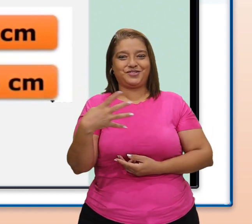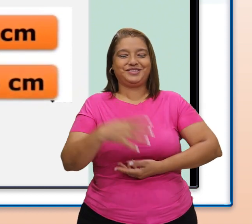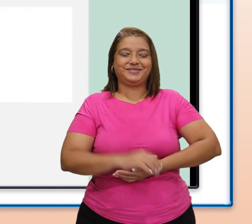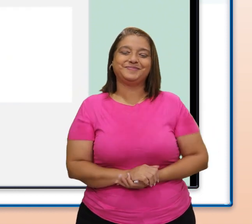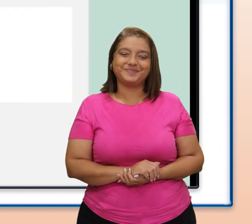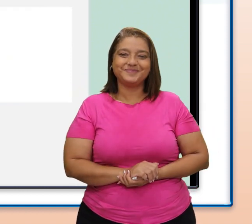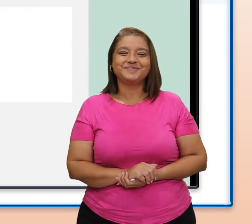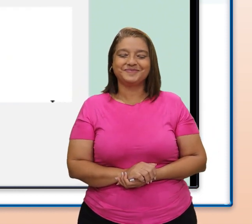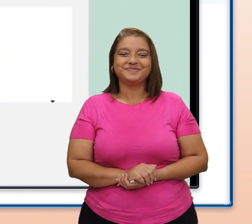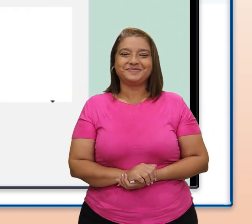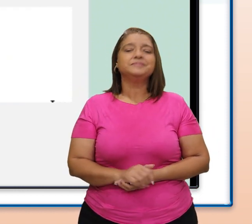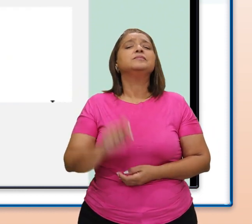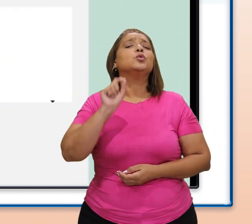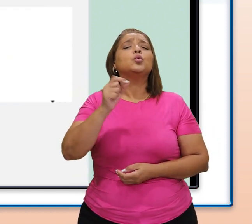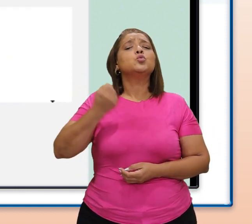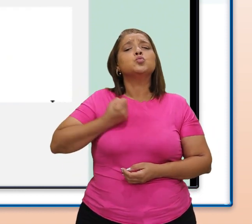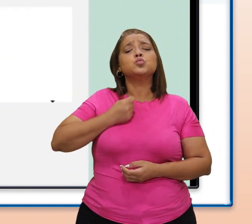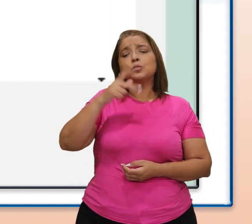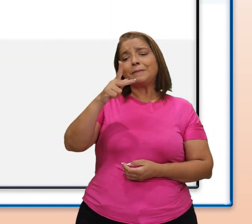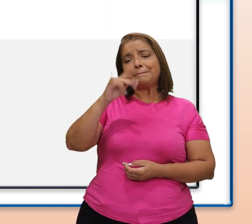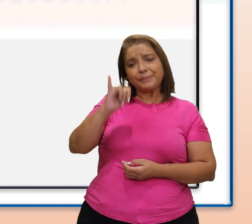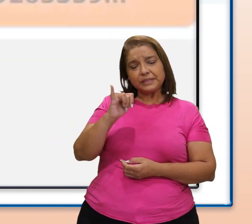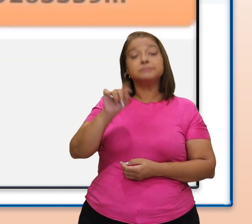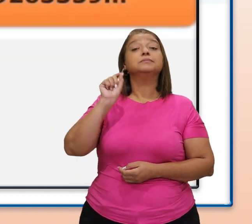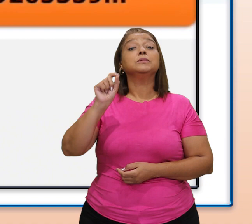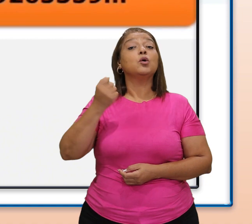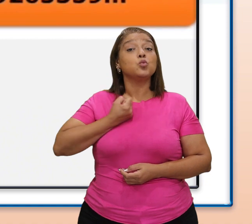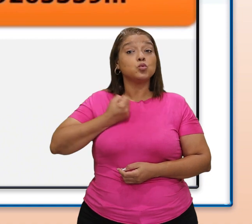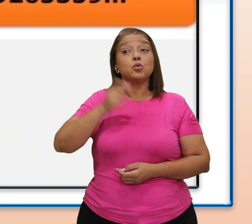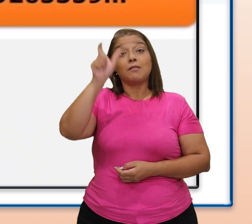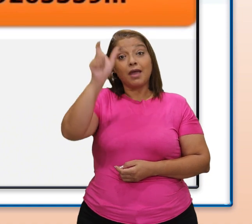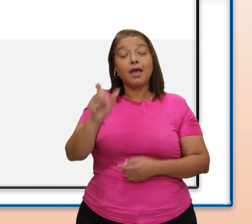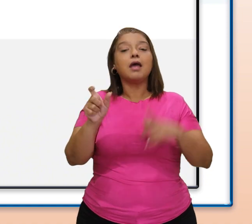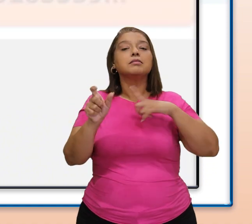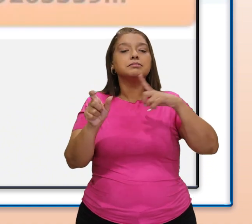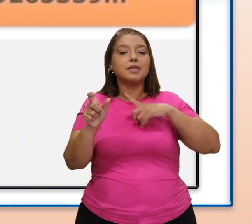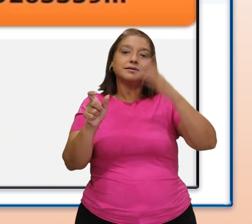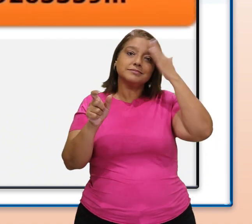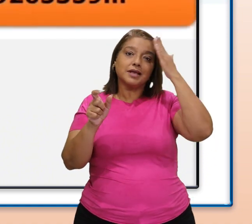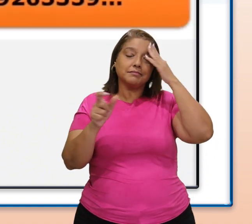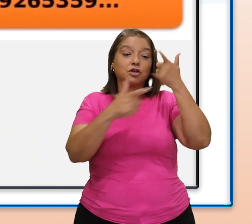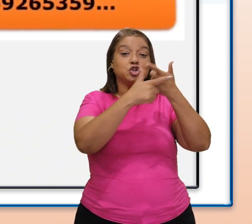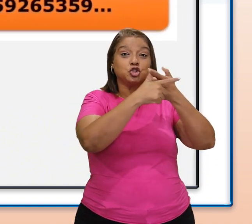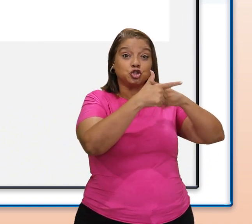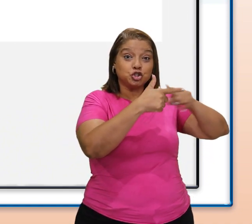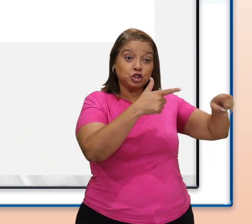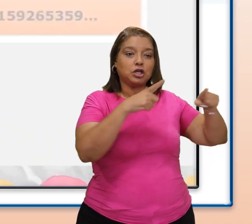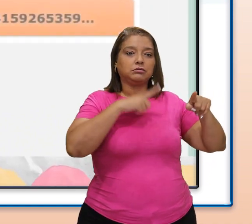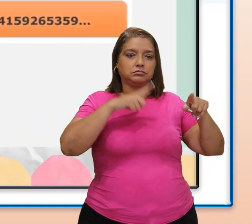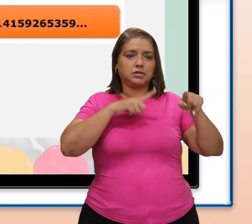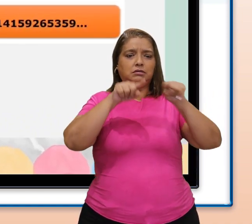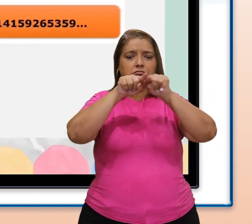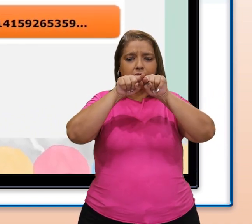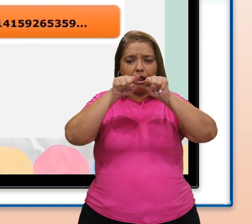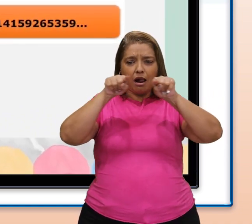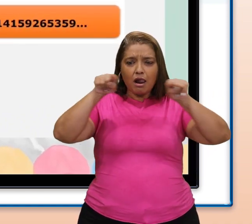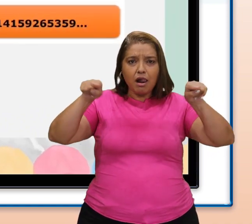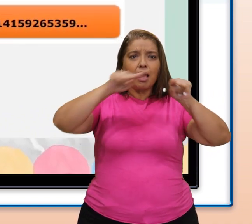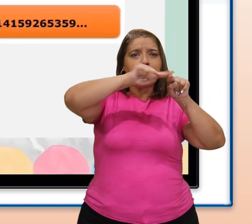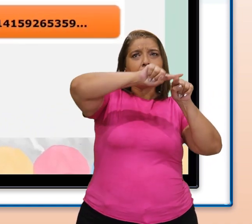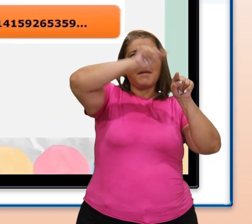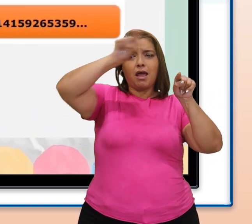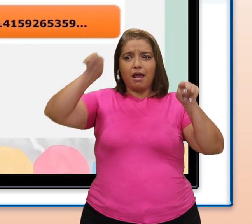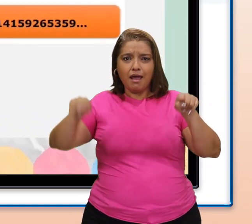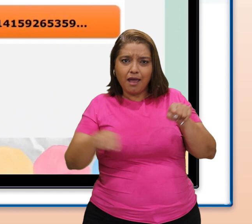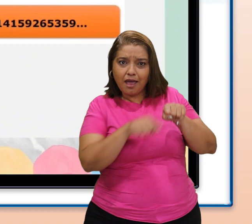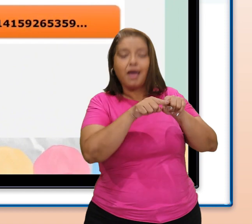centímetros. O que é o número π? O número π é obtido dividindo o comprimento da circunferência de